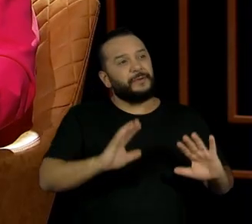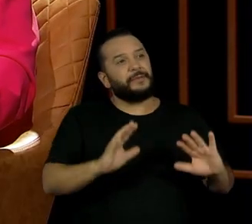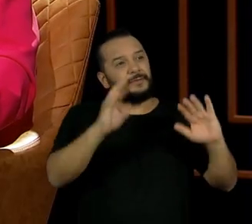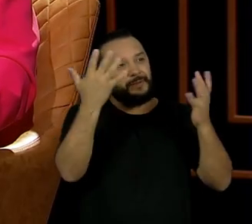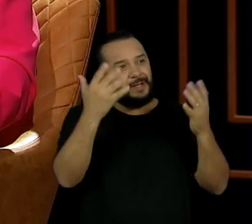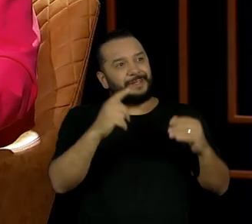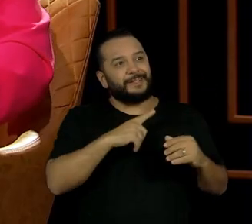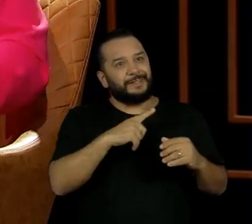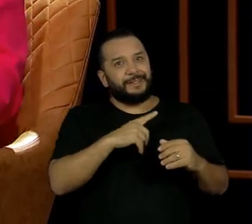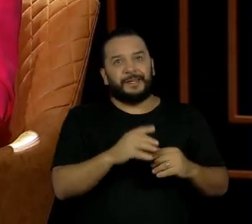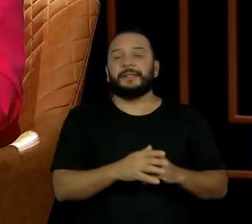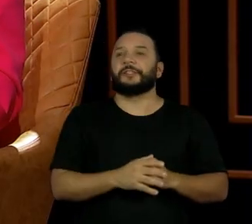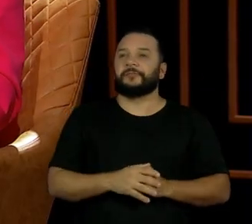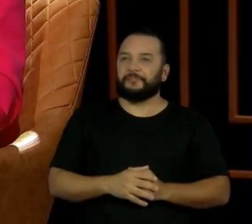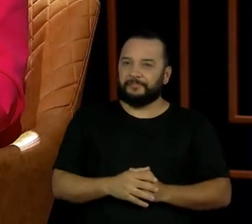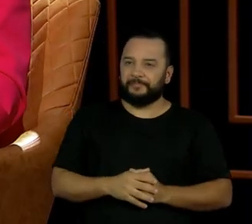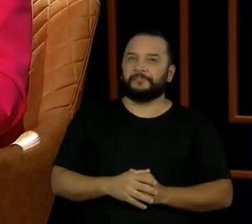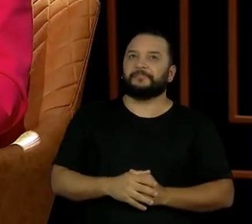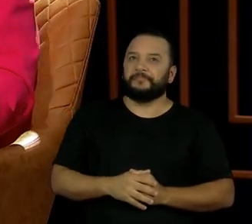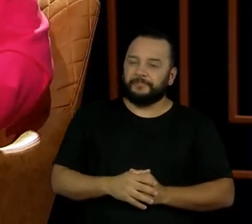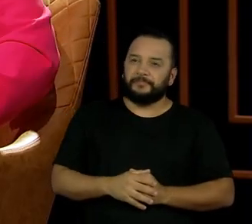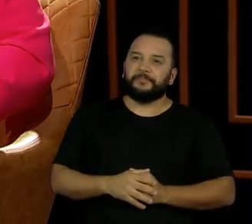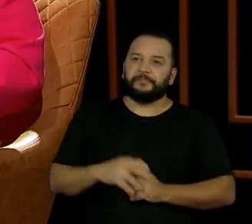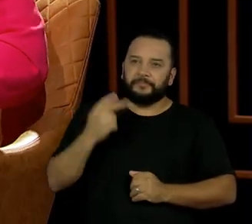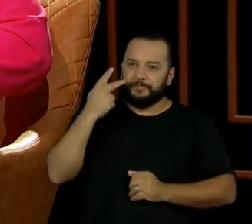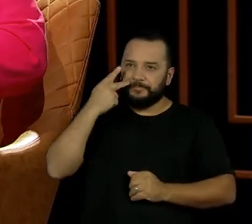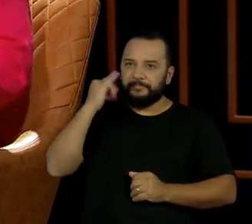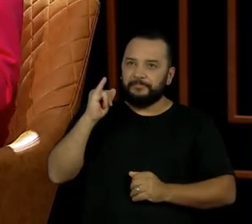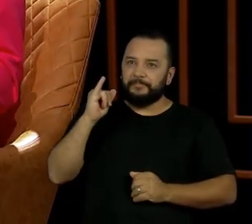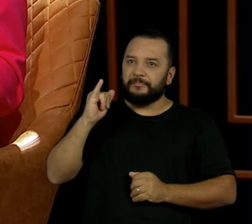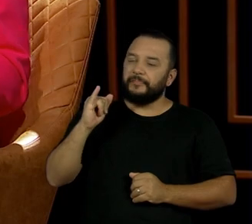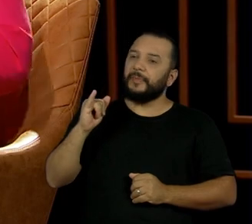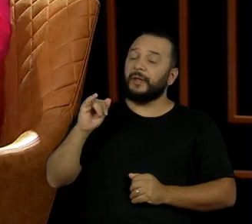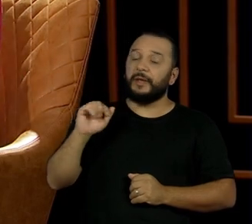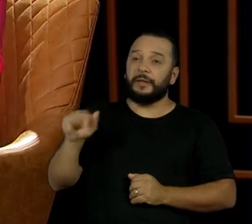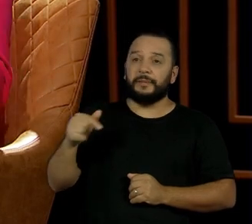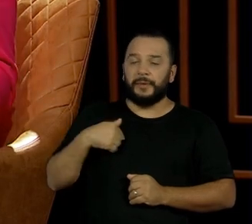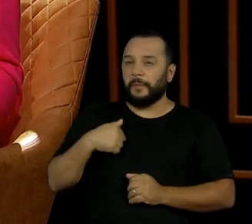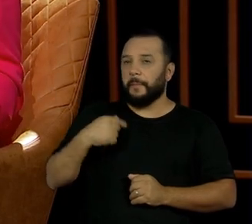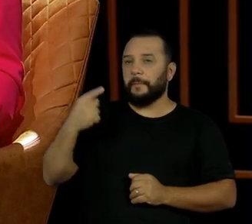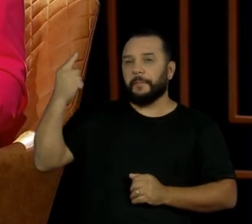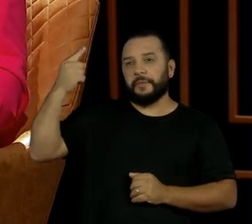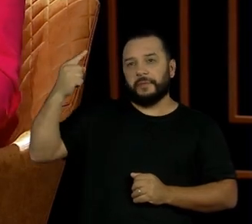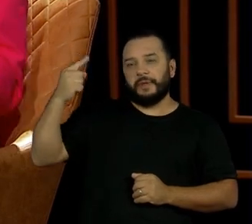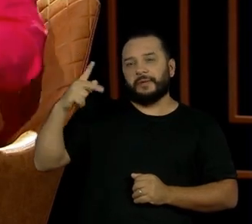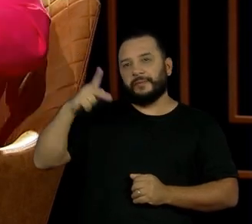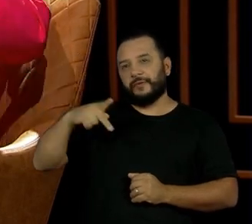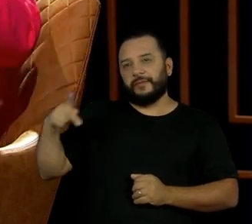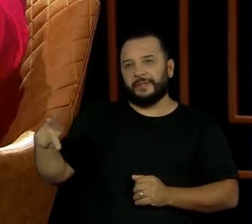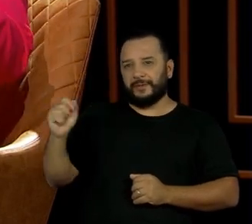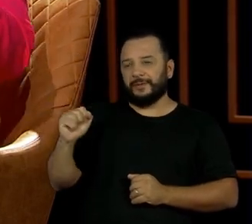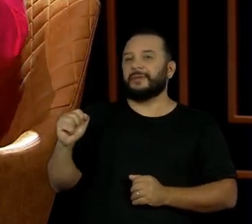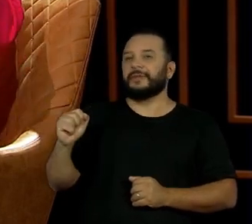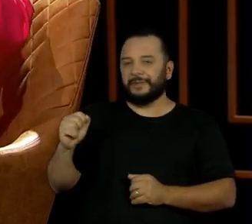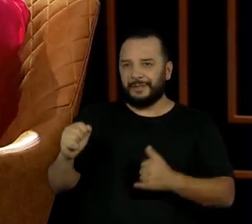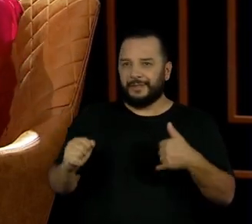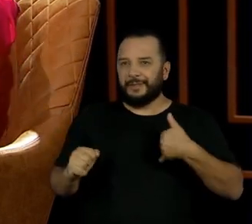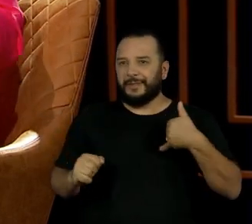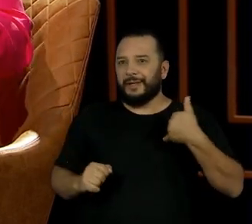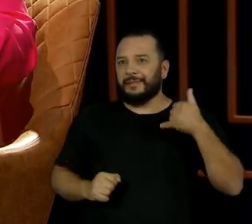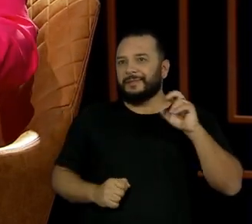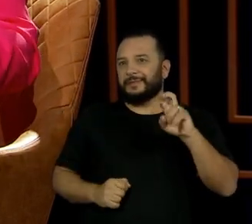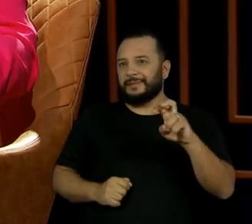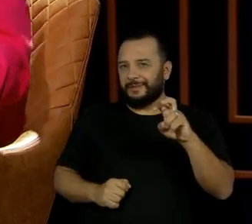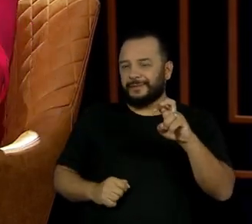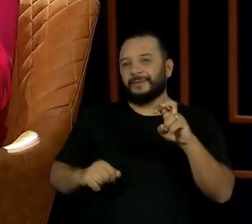que meu pai foi o meu primeiro mestre né então ali com cinco anos eu realmente